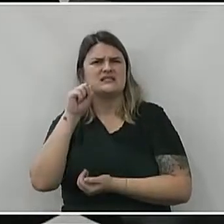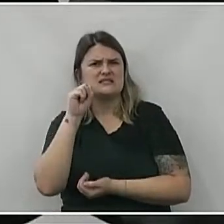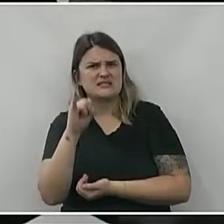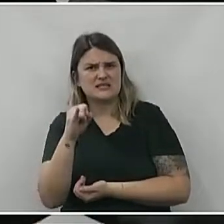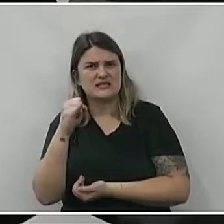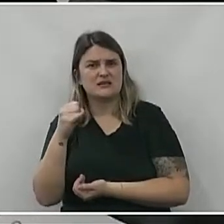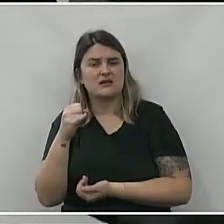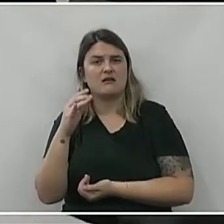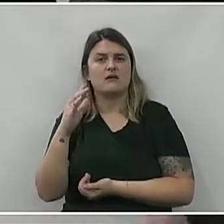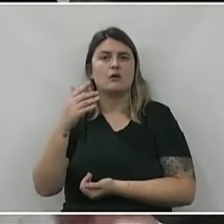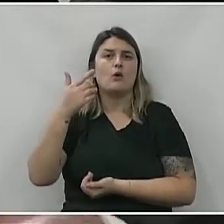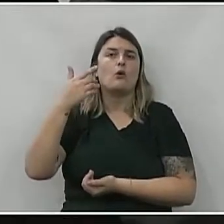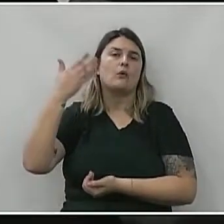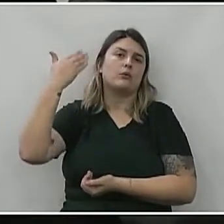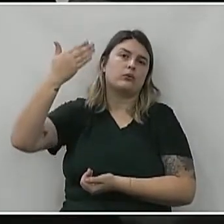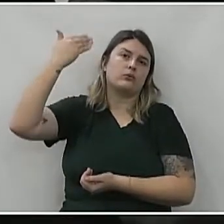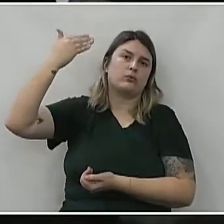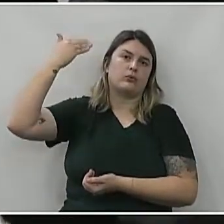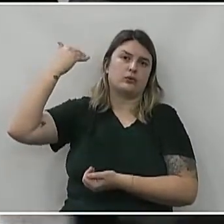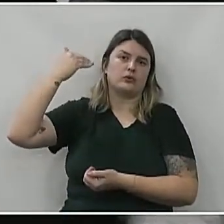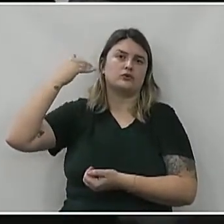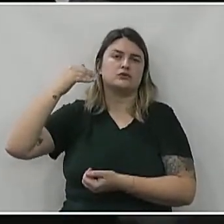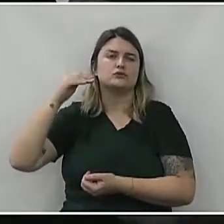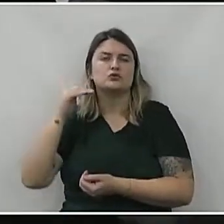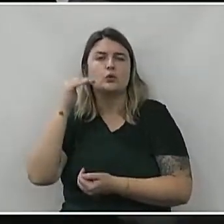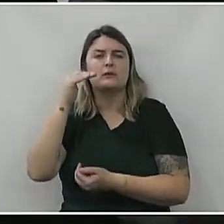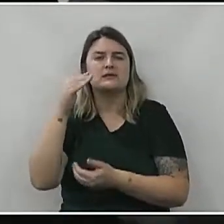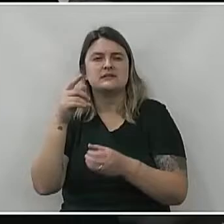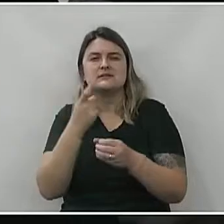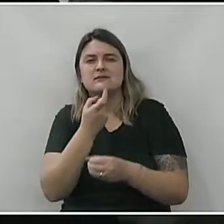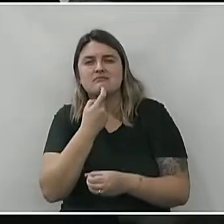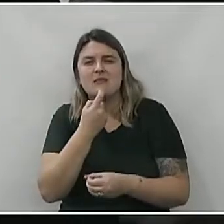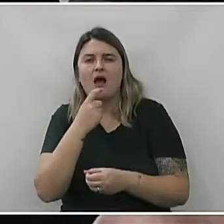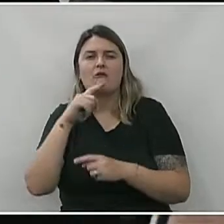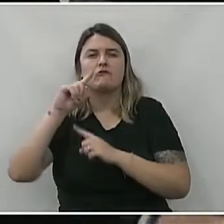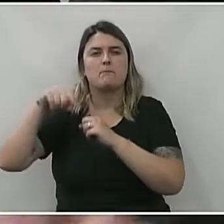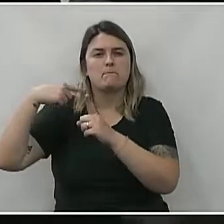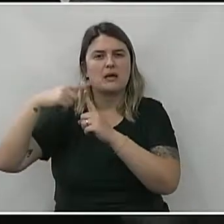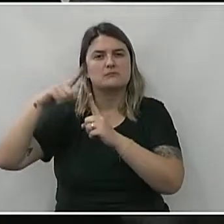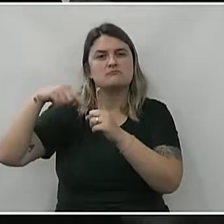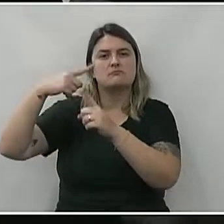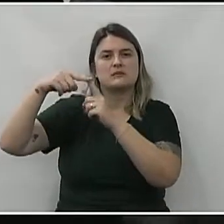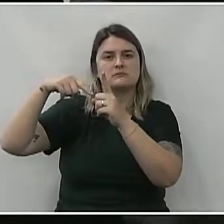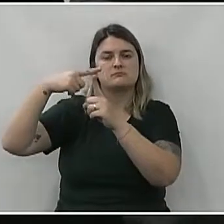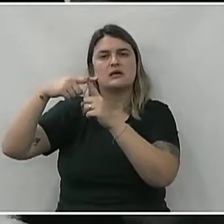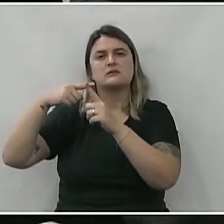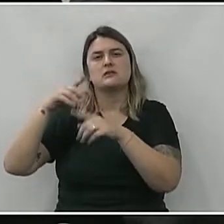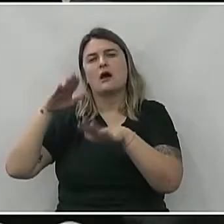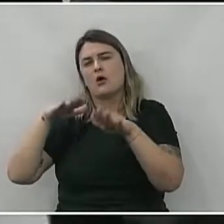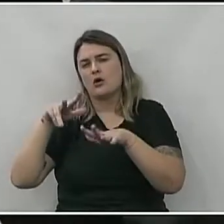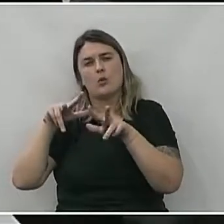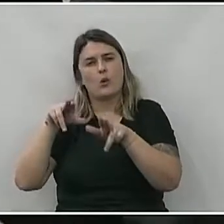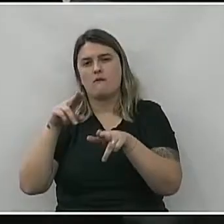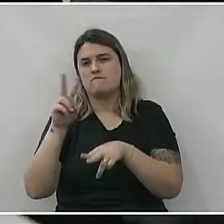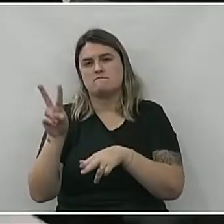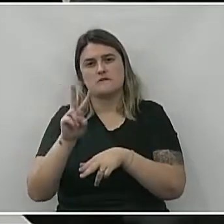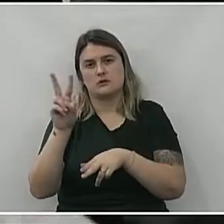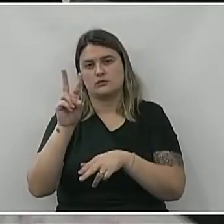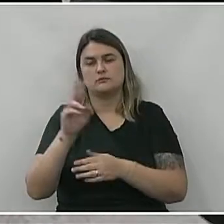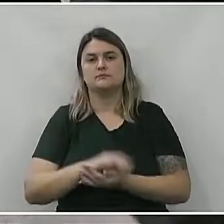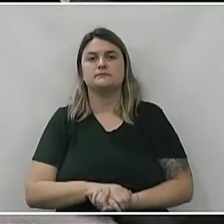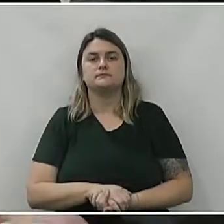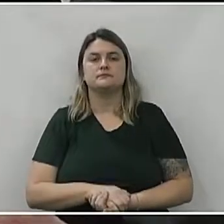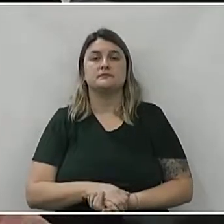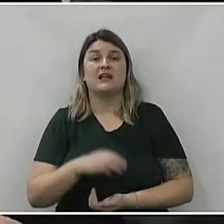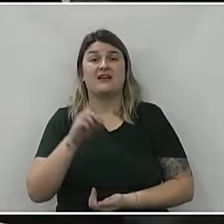estivesse aquele aumento normal, né, alguns centavos todo ano, estaria aproximadamente no valor que está hoje.